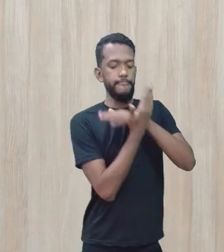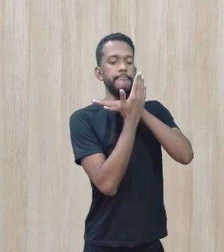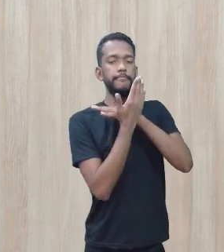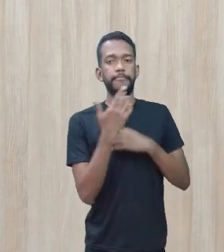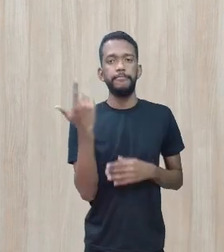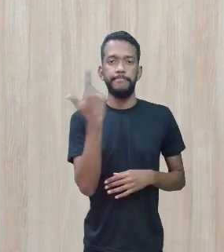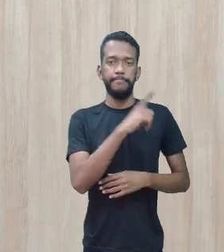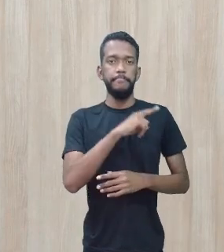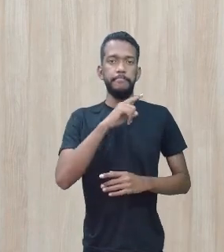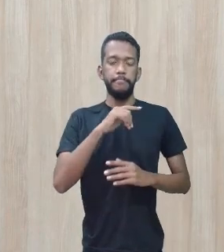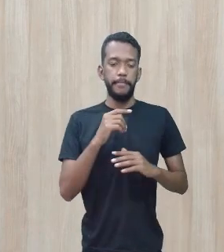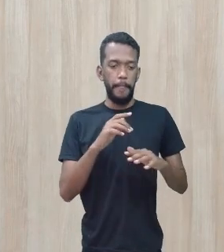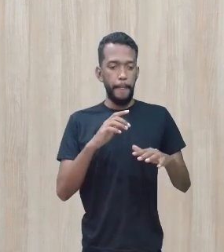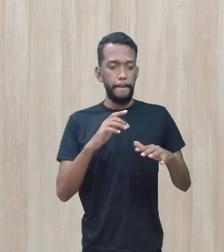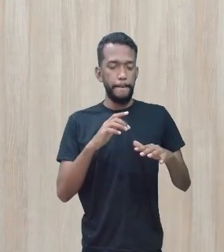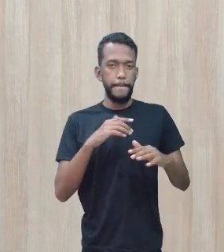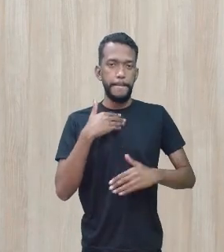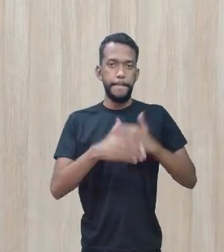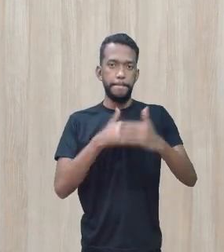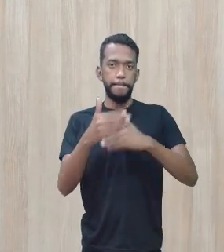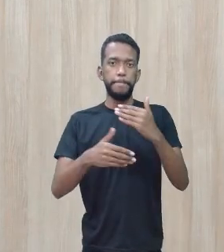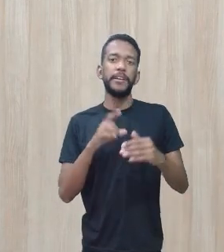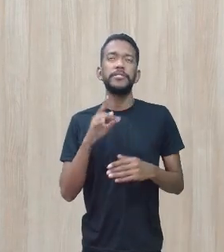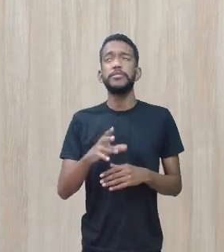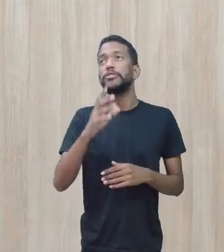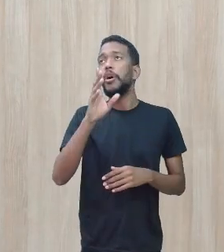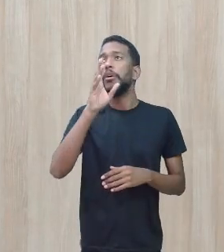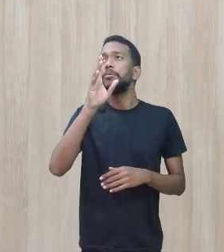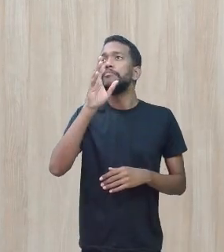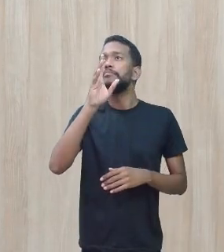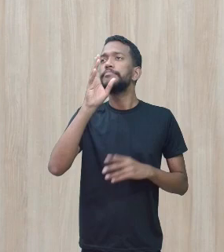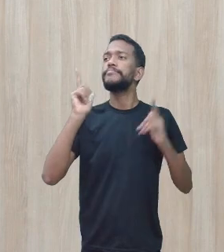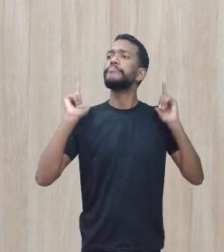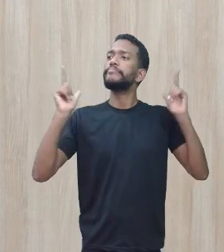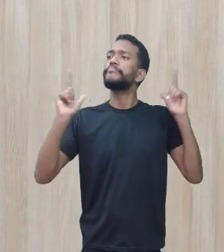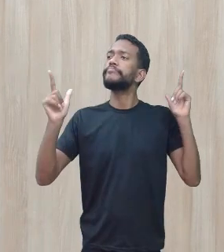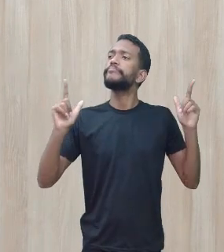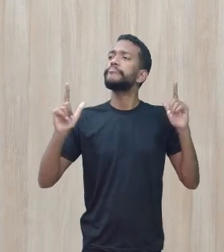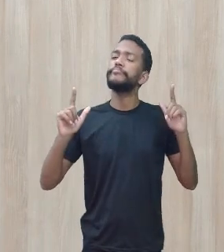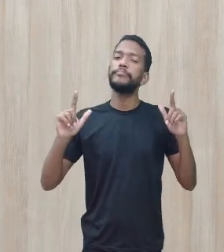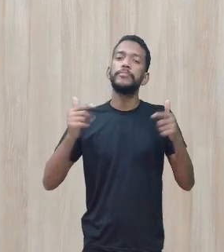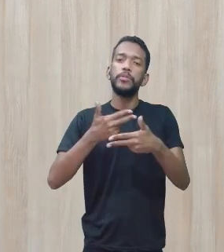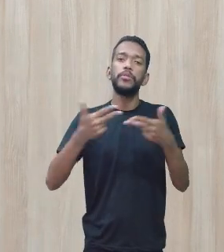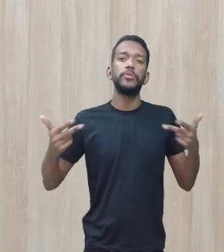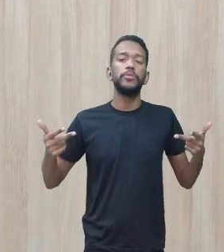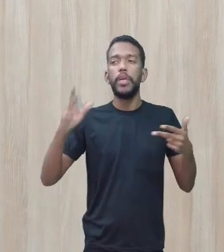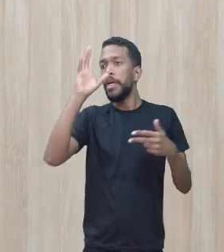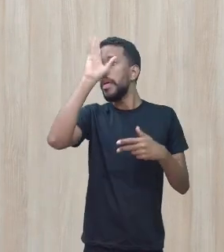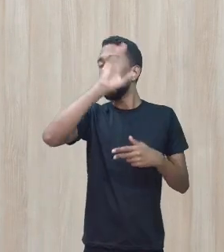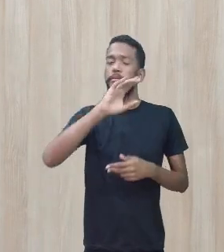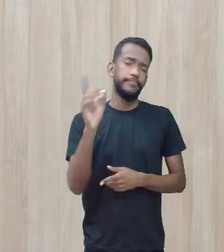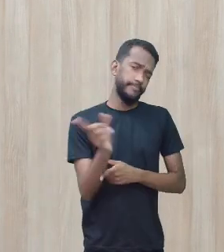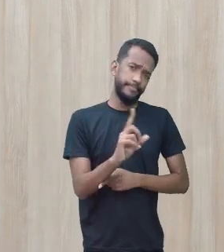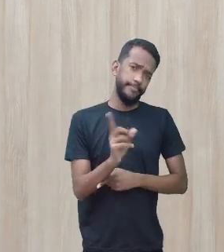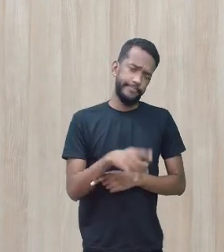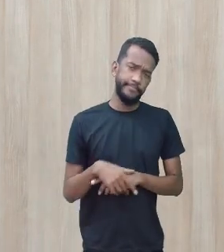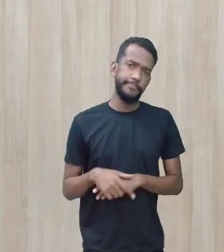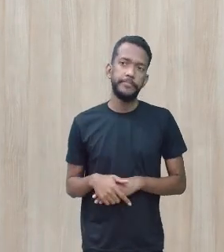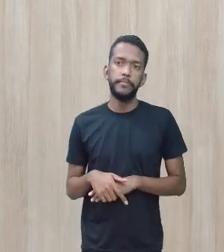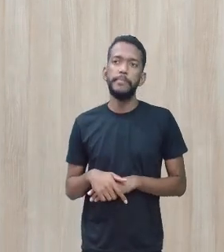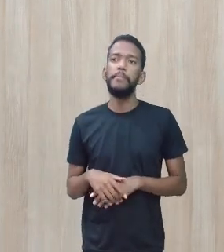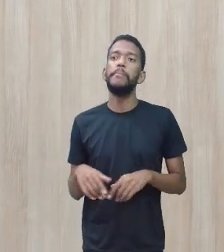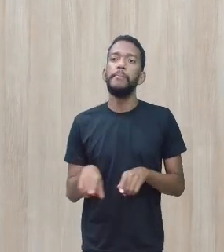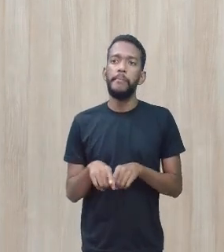a alcançar objetivos, não apenas para as distrações, né? Então, um gráfico mais simples, mais limpo, objetivo